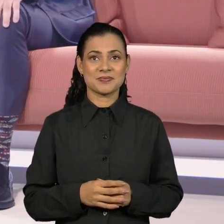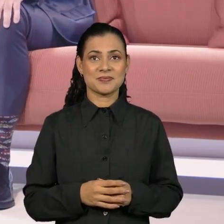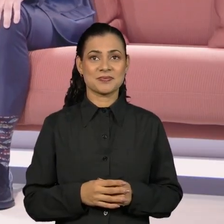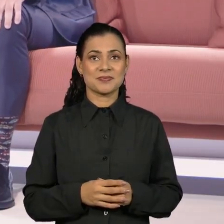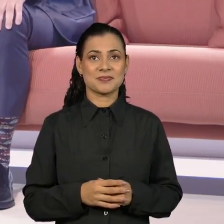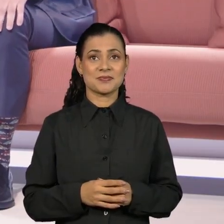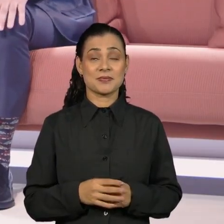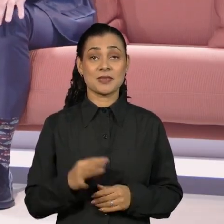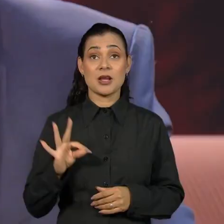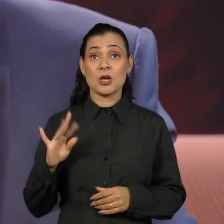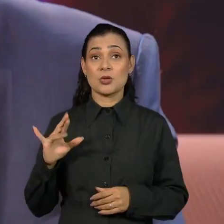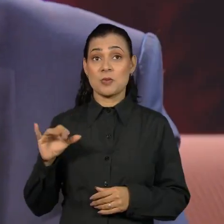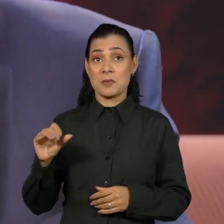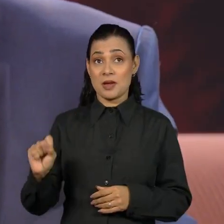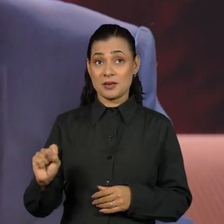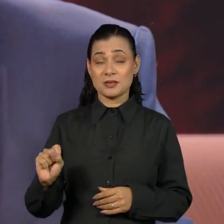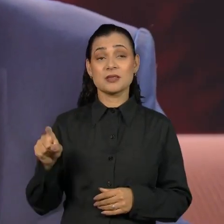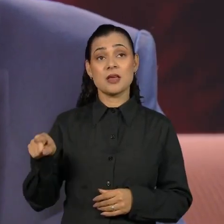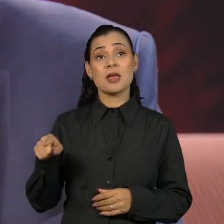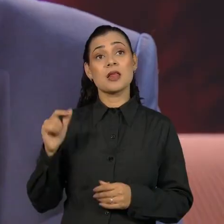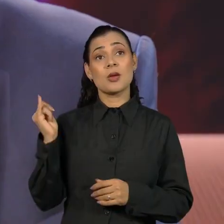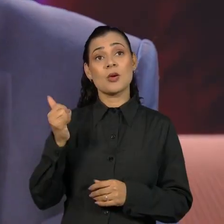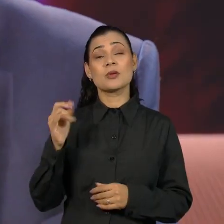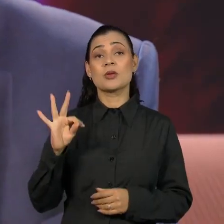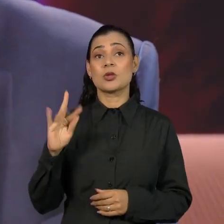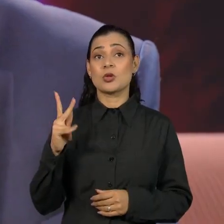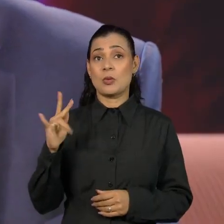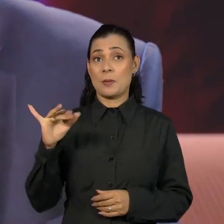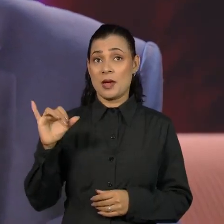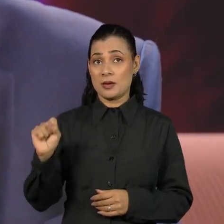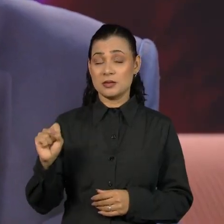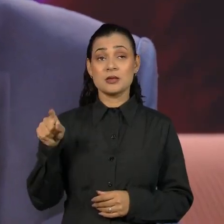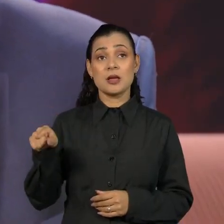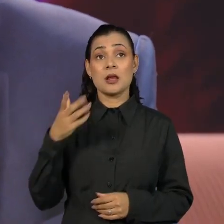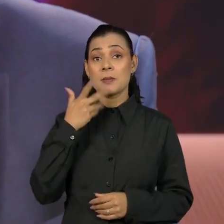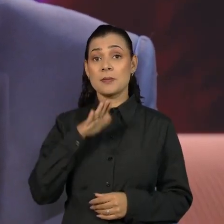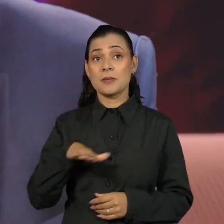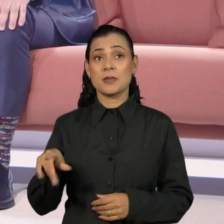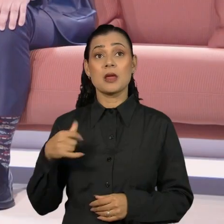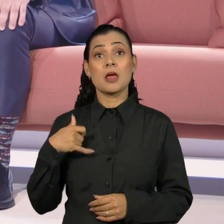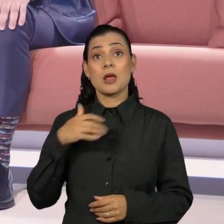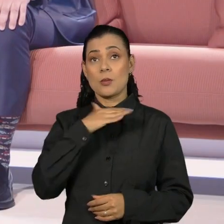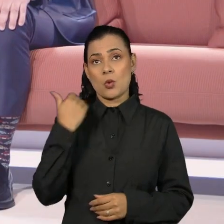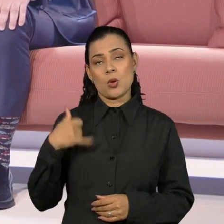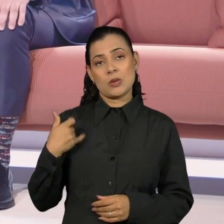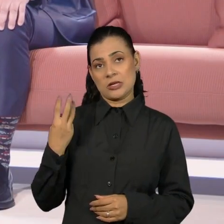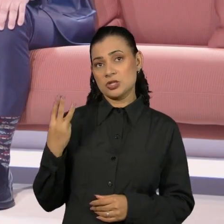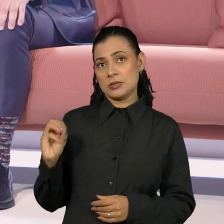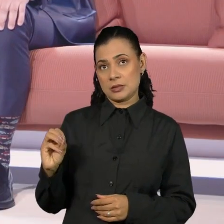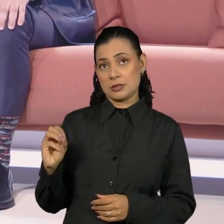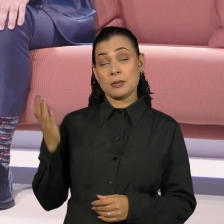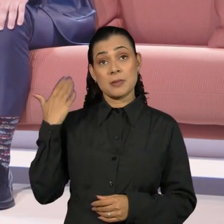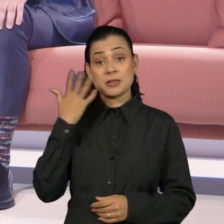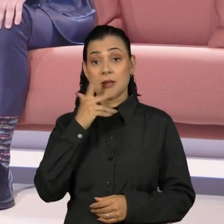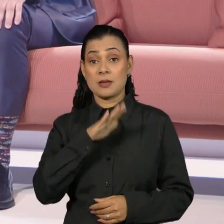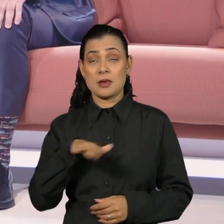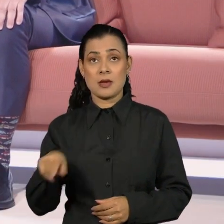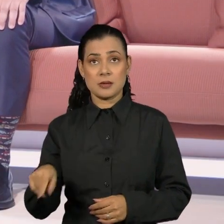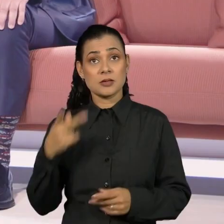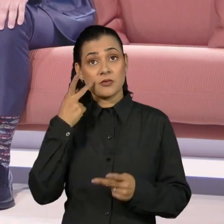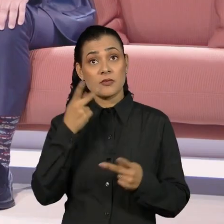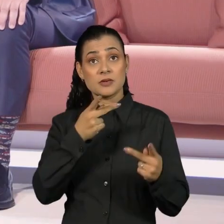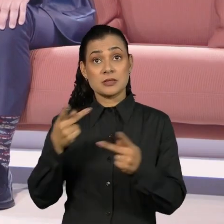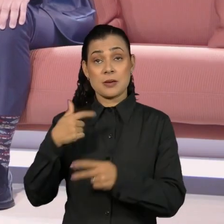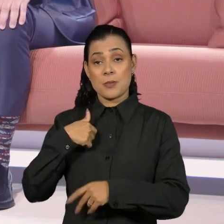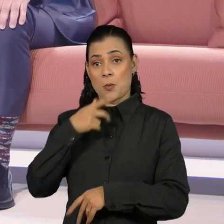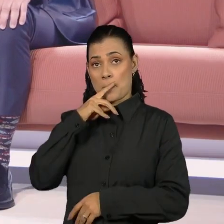O Tomás conta que quando ele era menino, e ele faleceu com 30 anos. Quando ele era menino, foi visitar meu